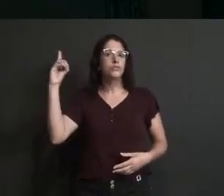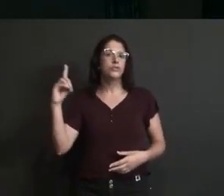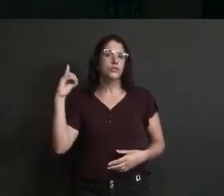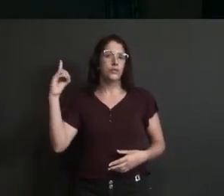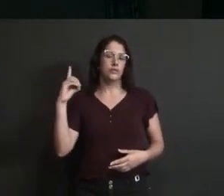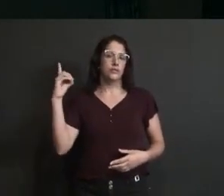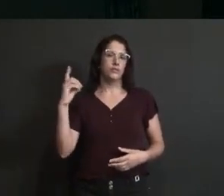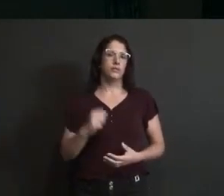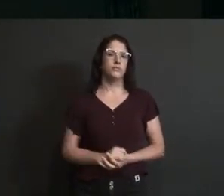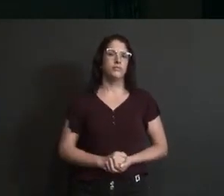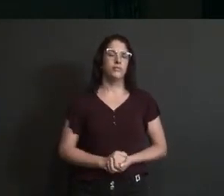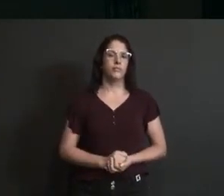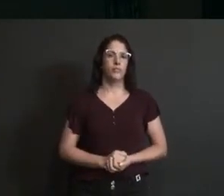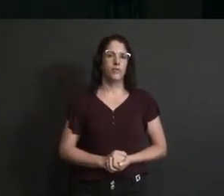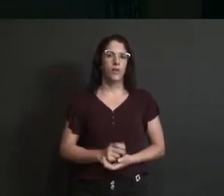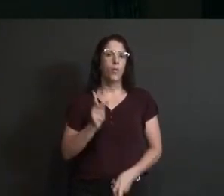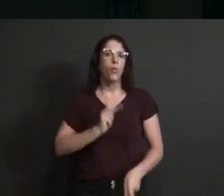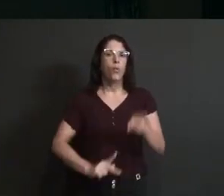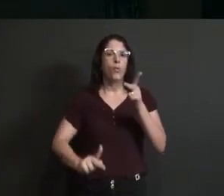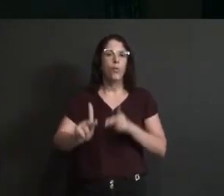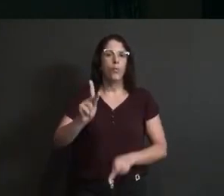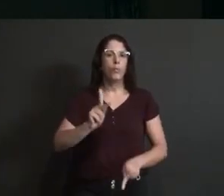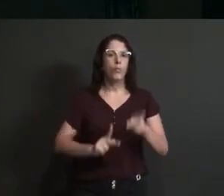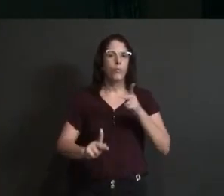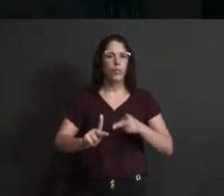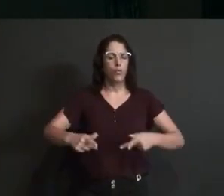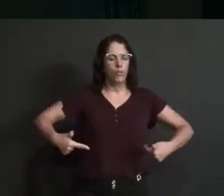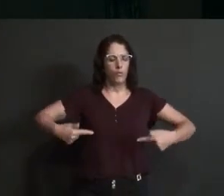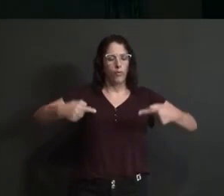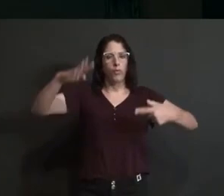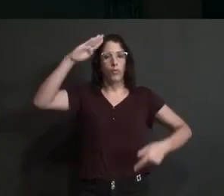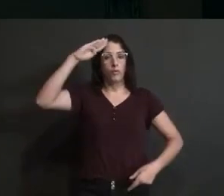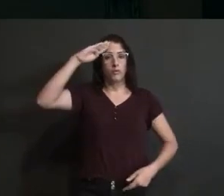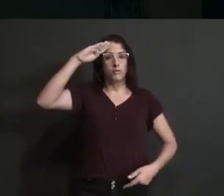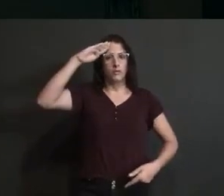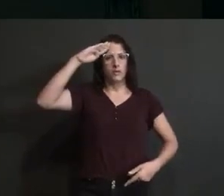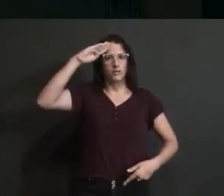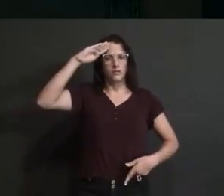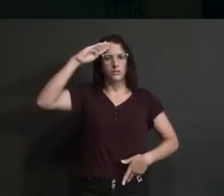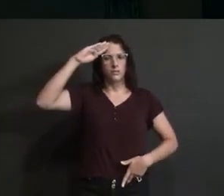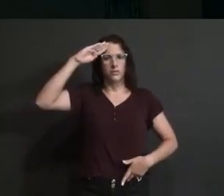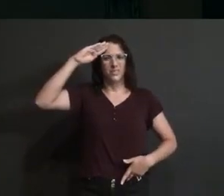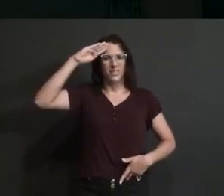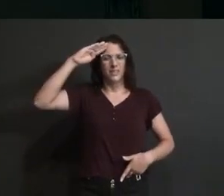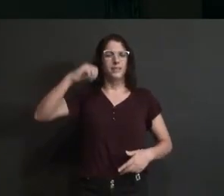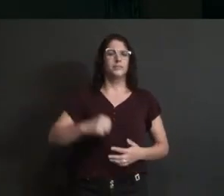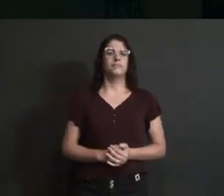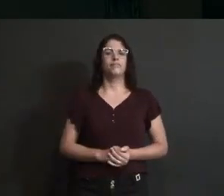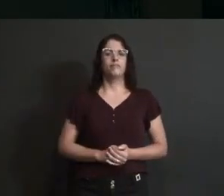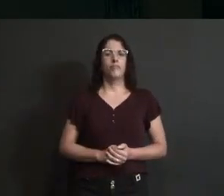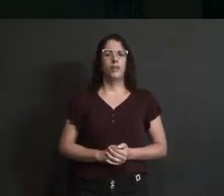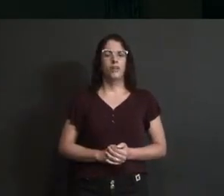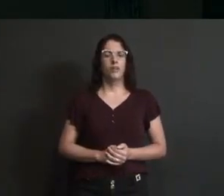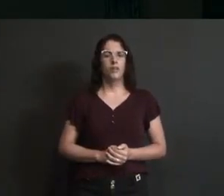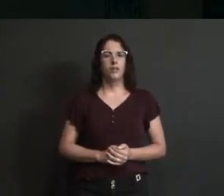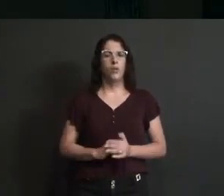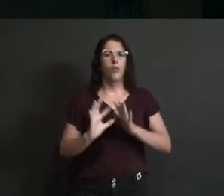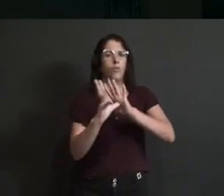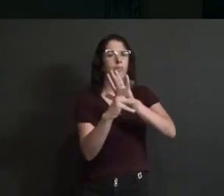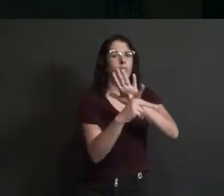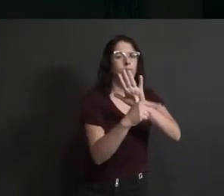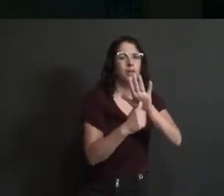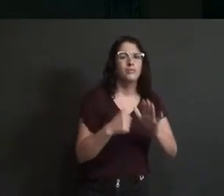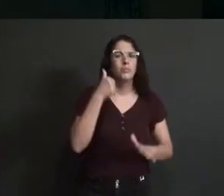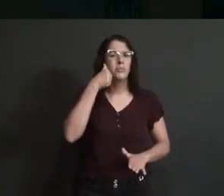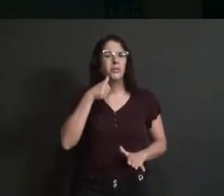onde o seu povo foi atacado, onde as mulheres e os filhos foram levados, o